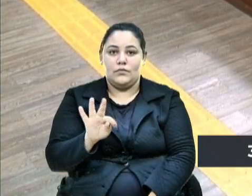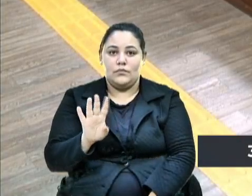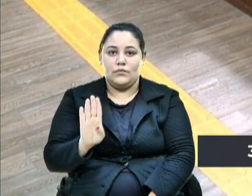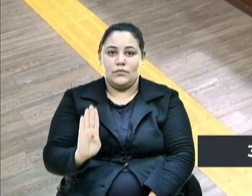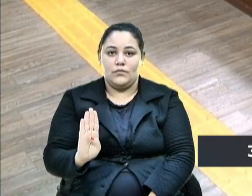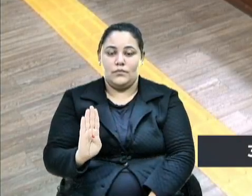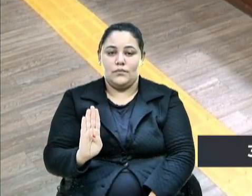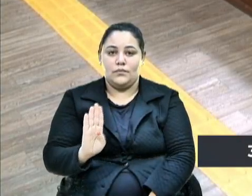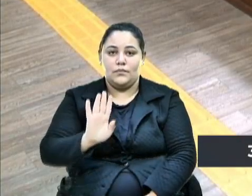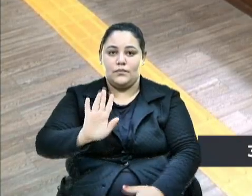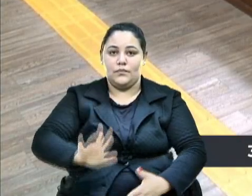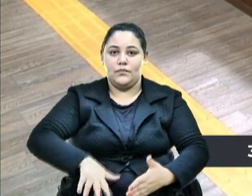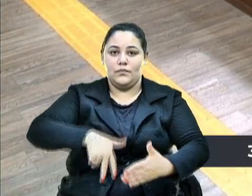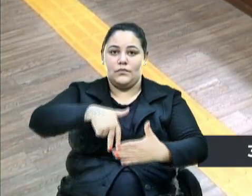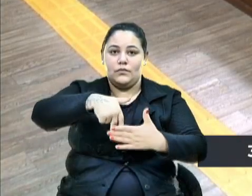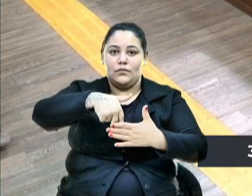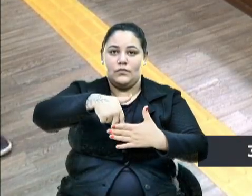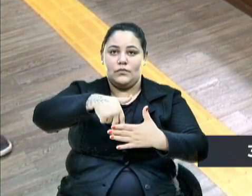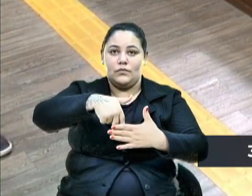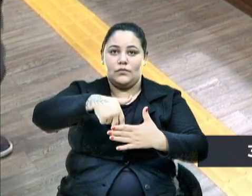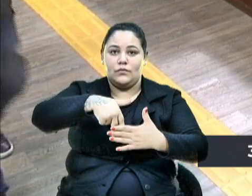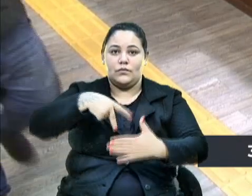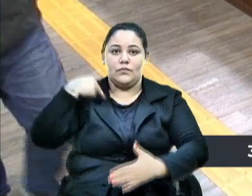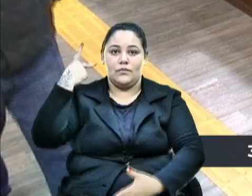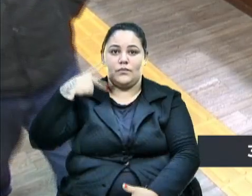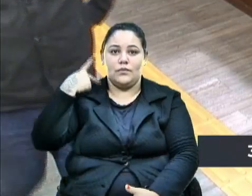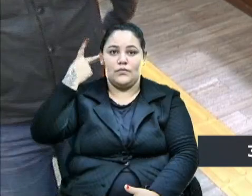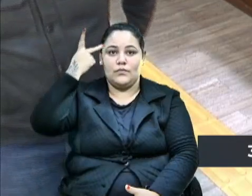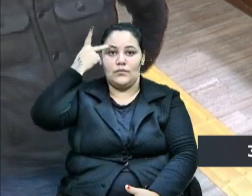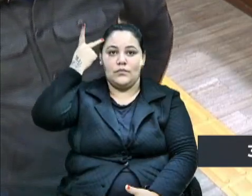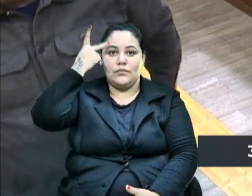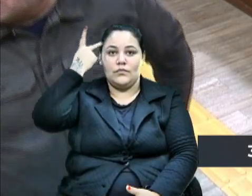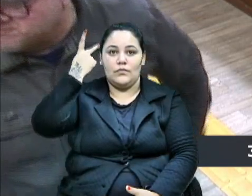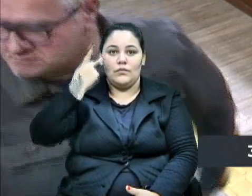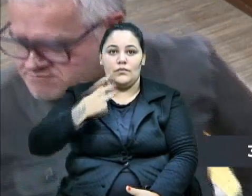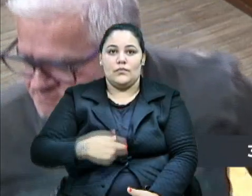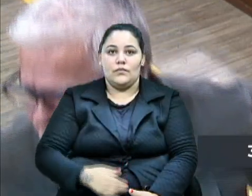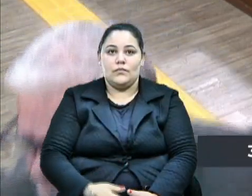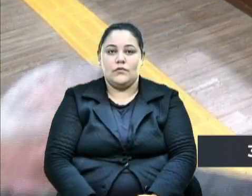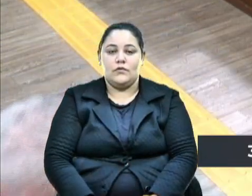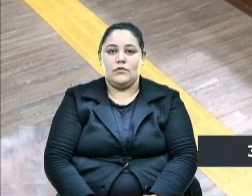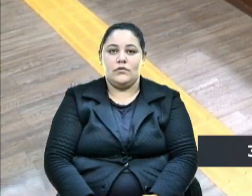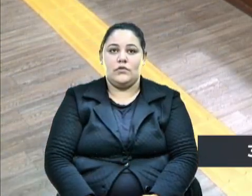Na tribuna, vereador Velocino S.